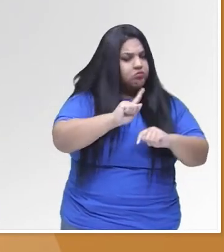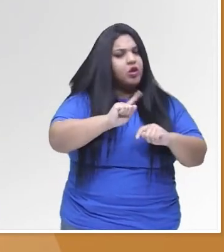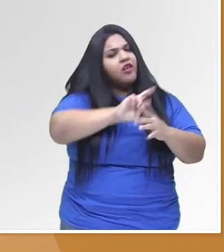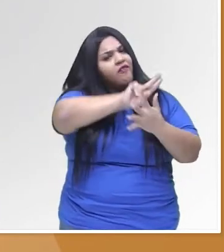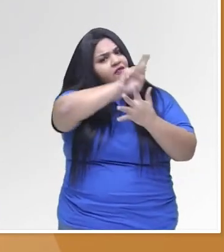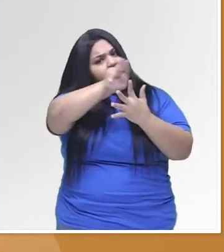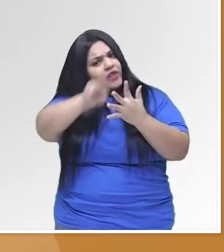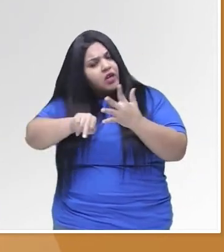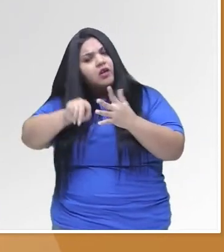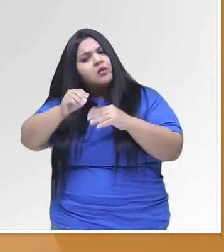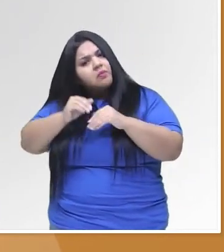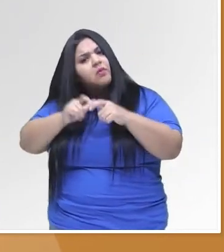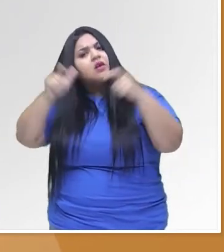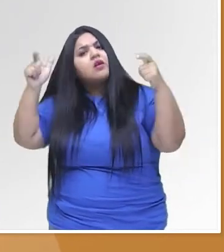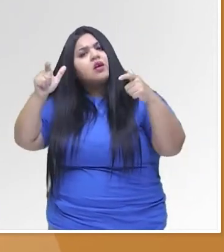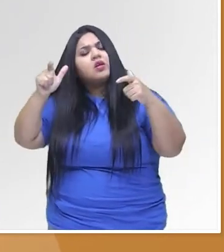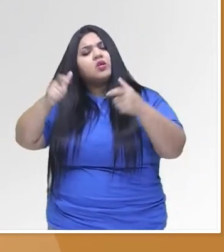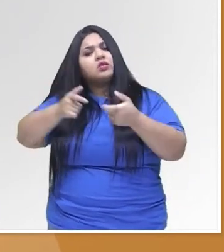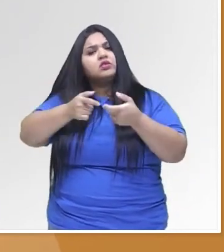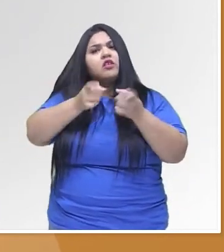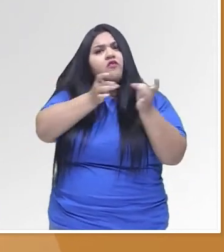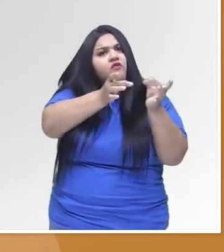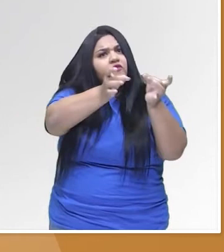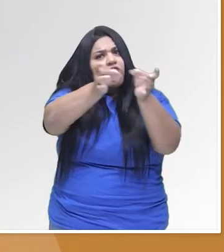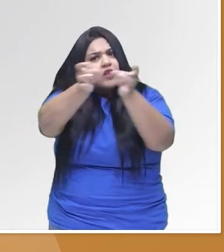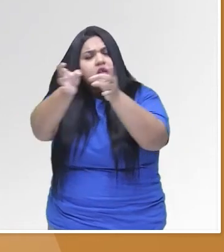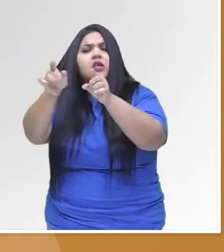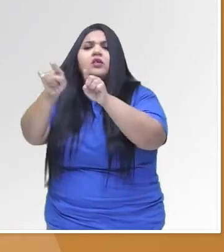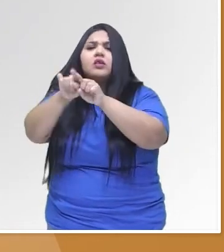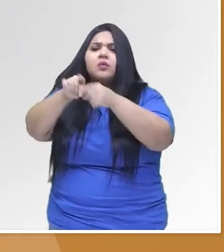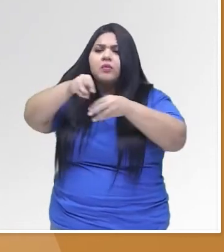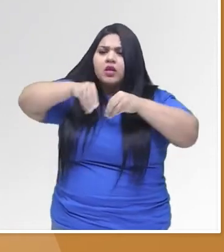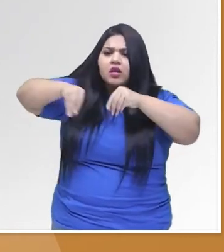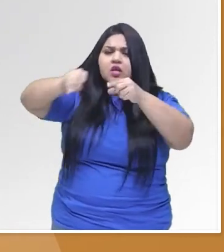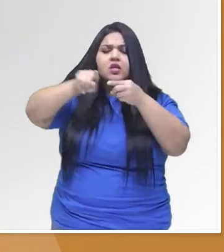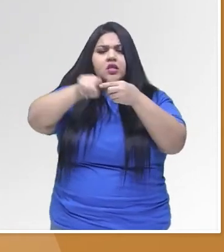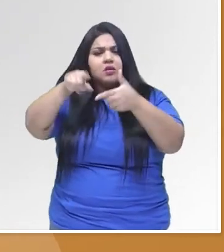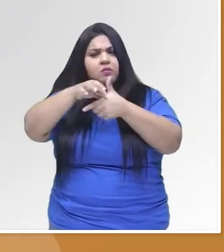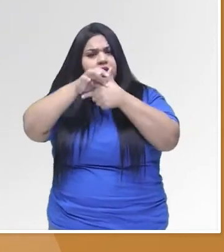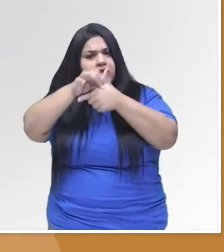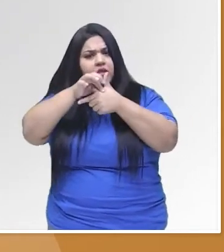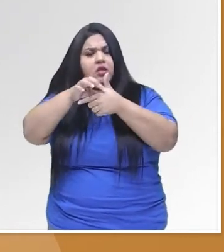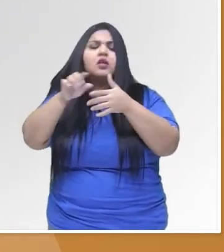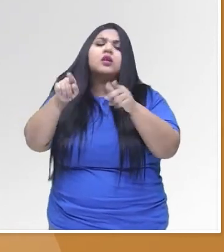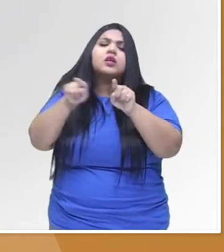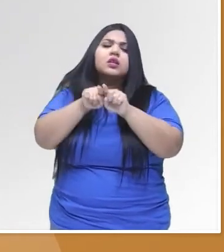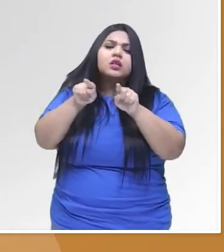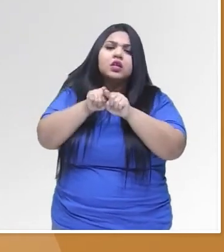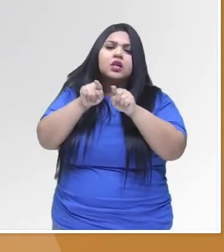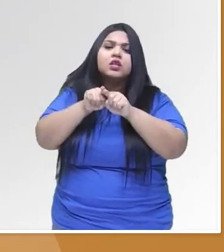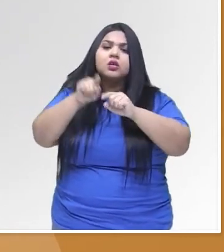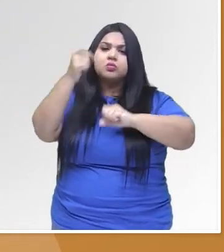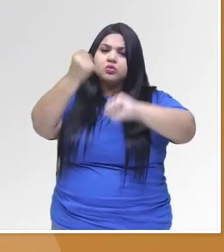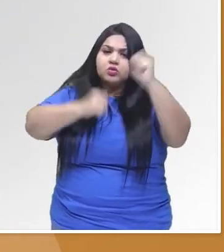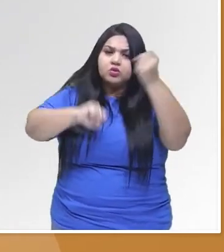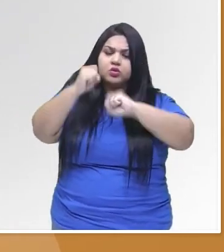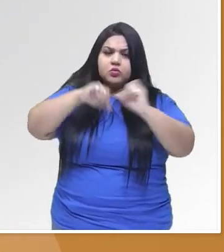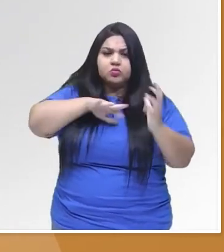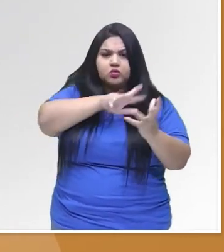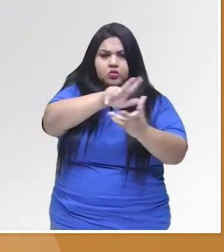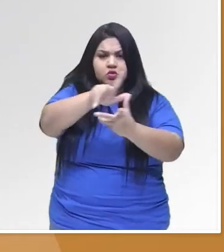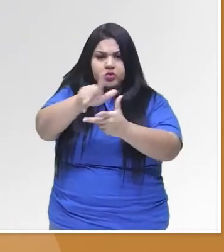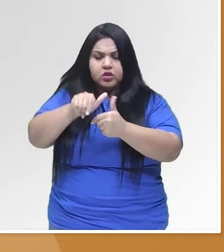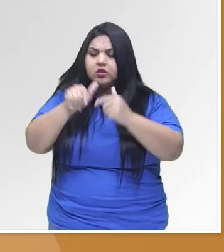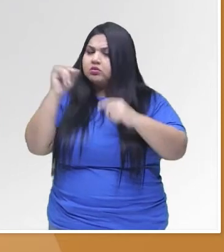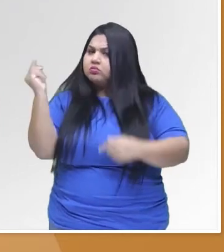maiores produtores e exportadores de grãos, de carne e de produtos industrializados do mundo. Isso